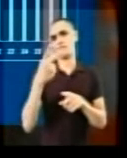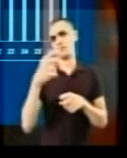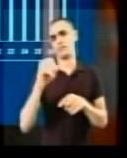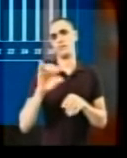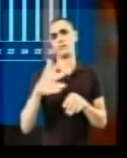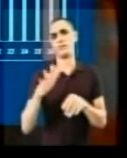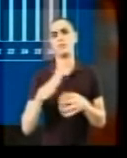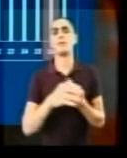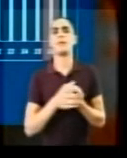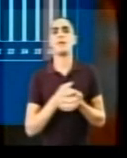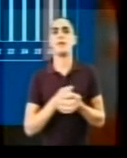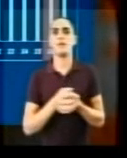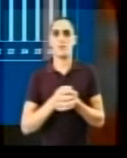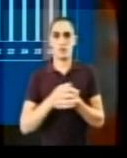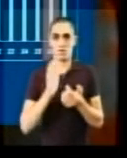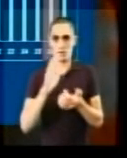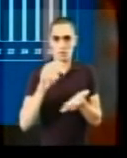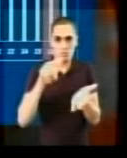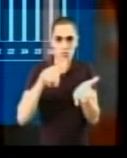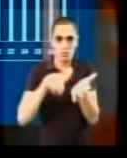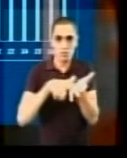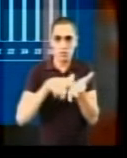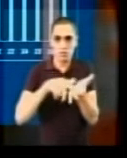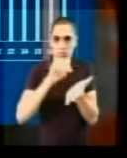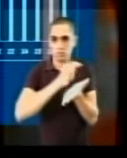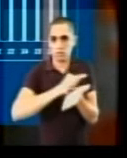nós tivemos aqui,